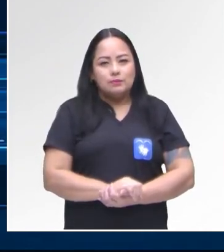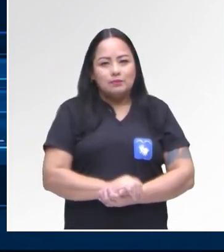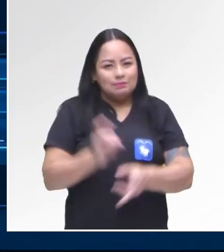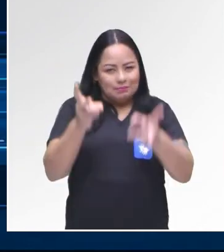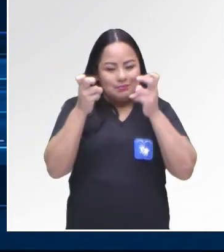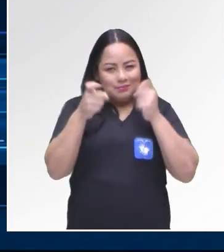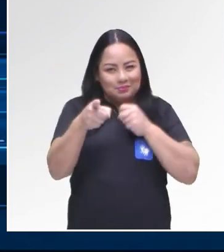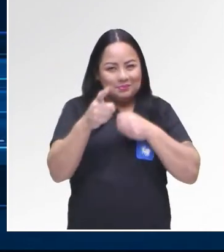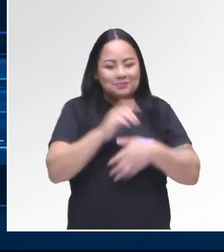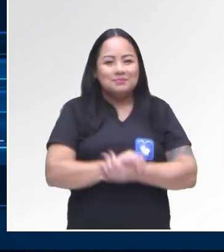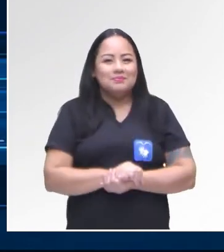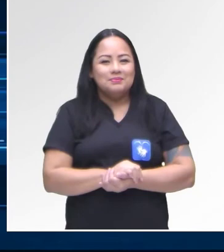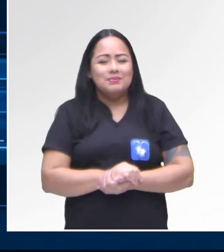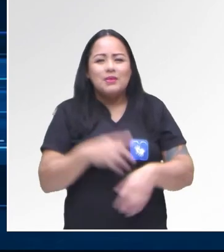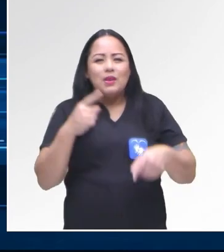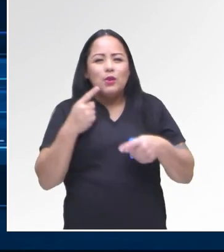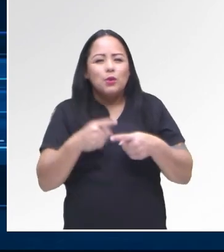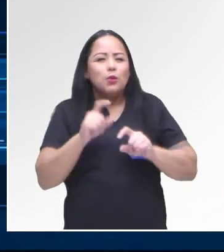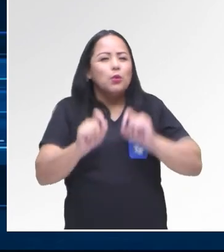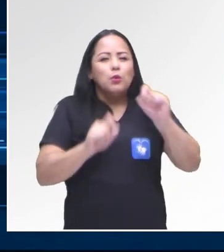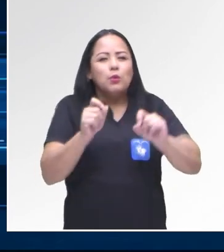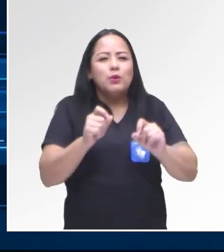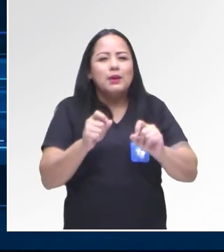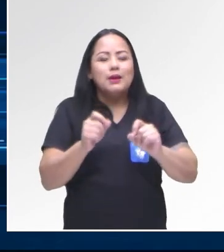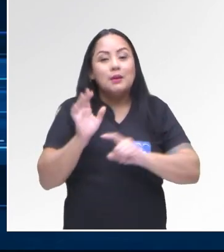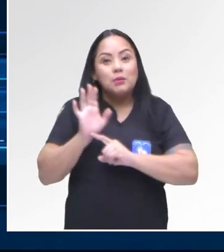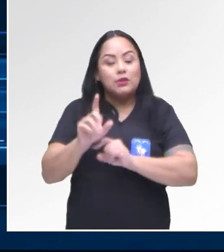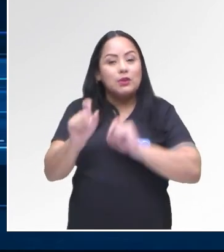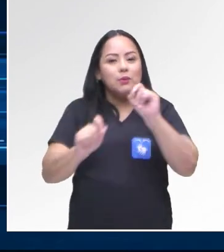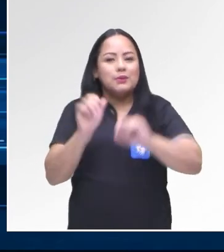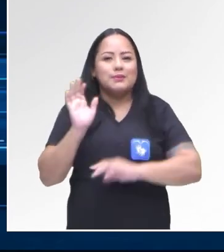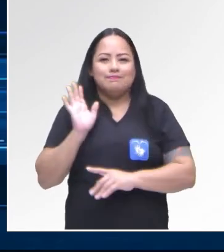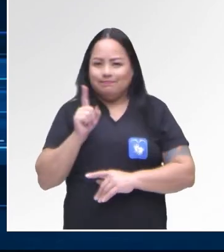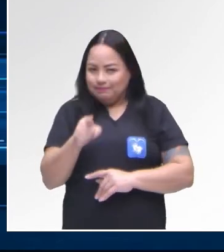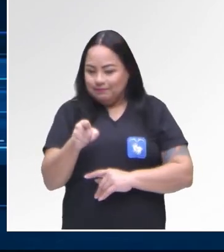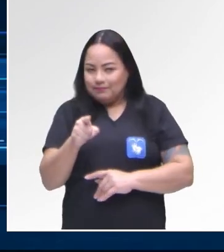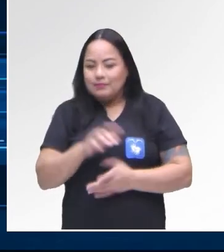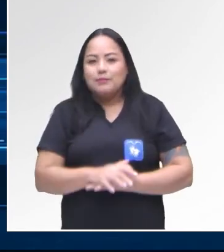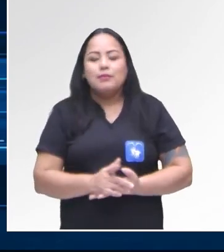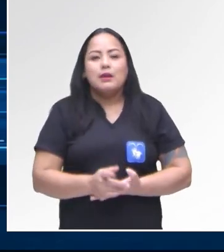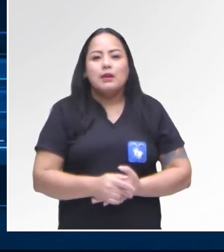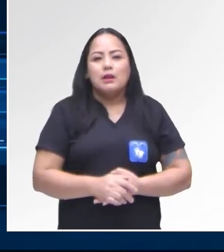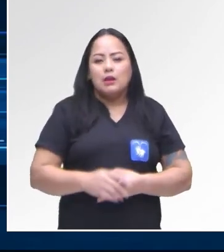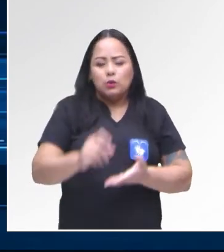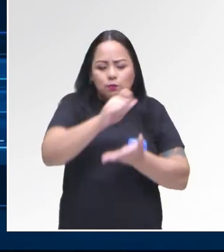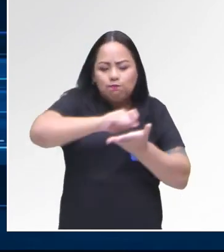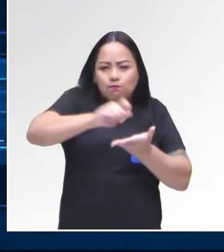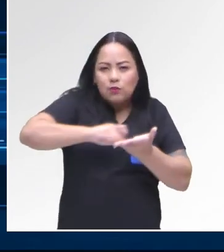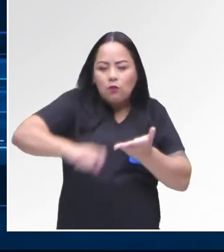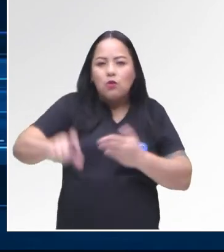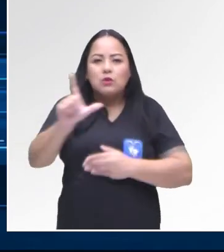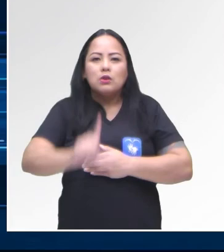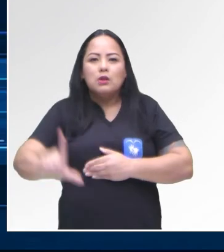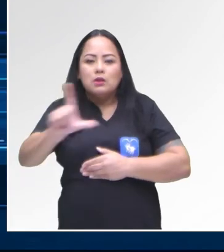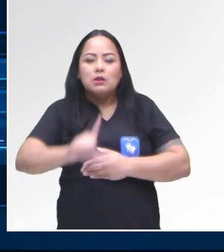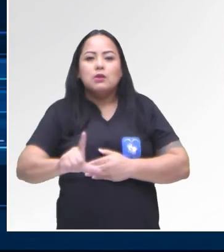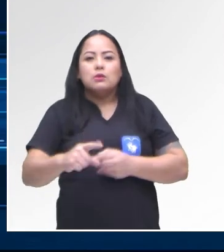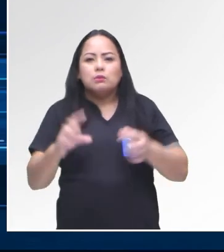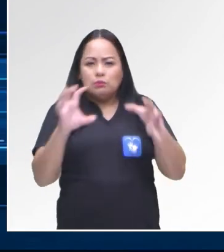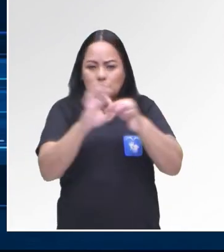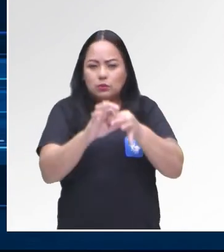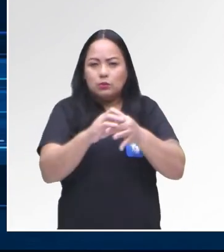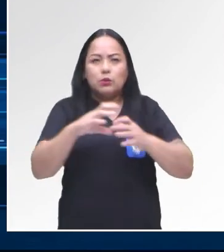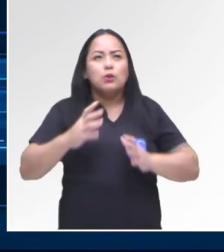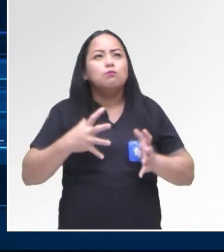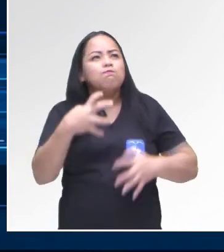Percebeu? Então o que nós queremos apresentar é o seguinte. Muito do que é produzido na literatura tem a ver com o momento,